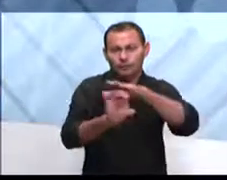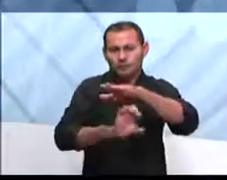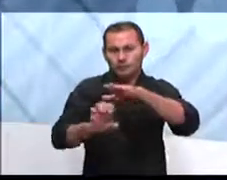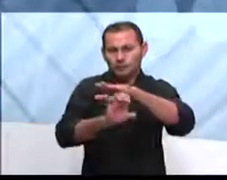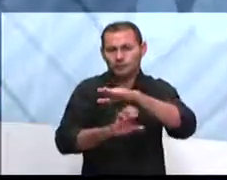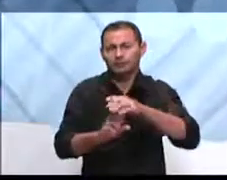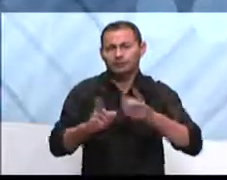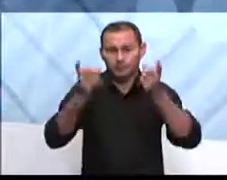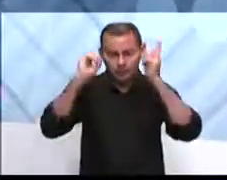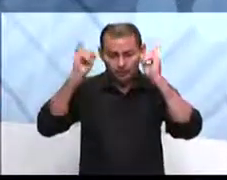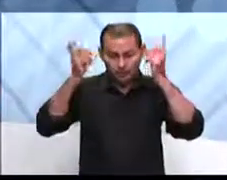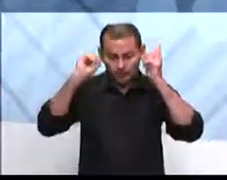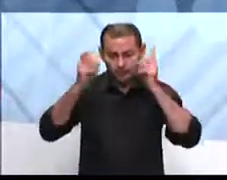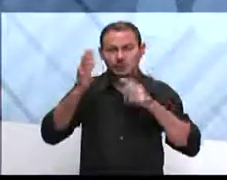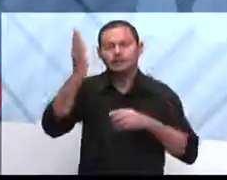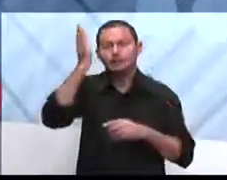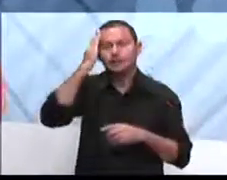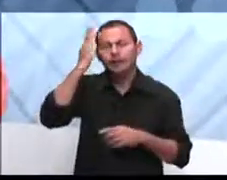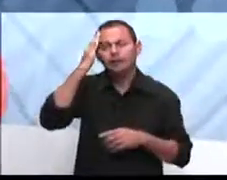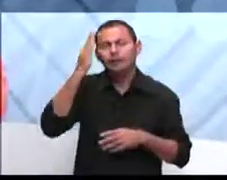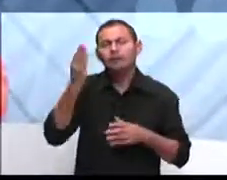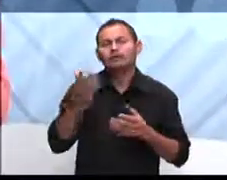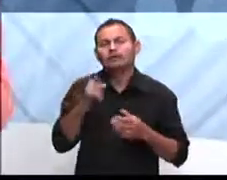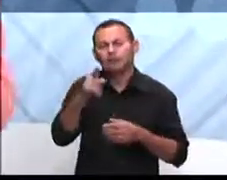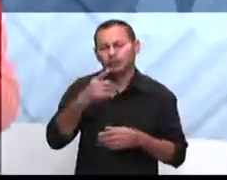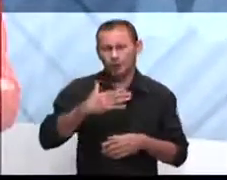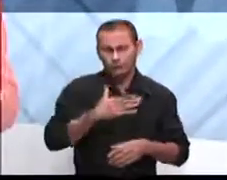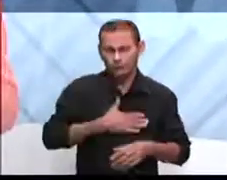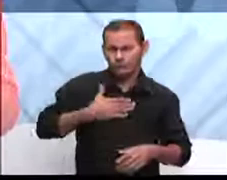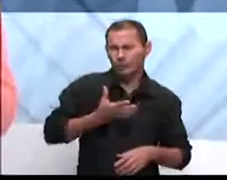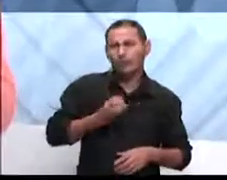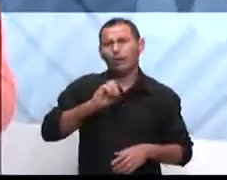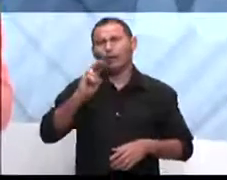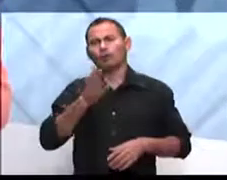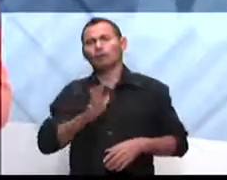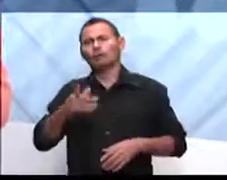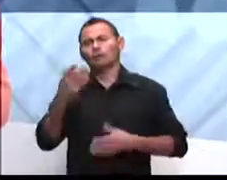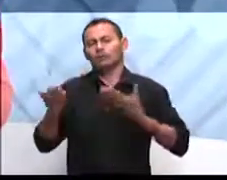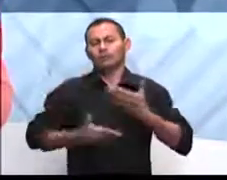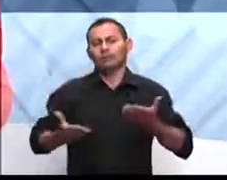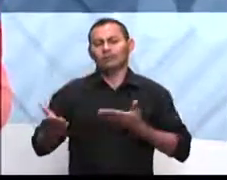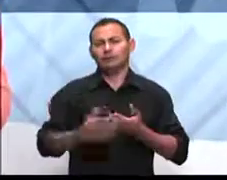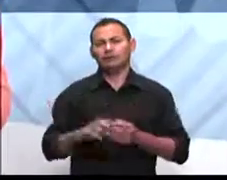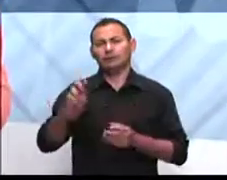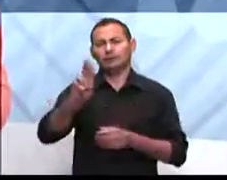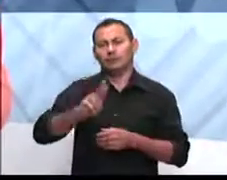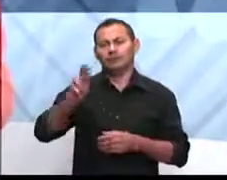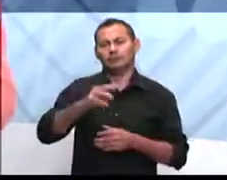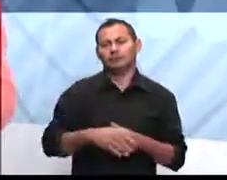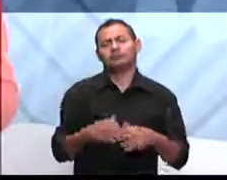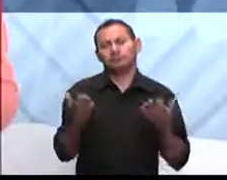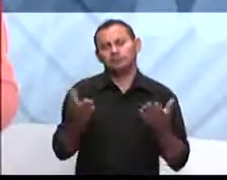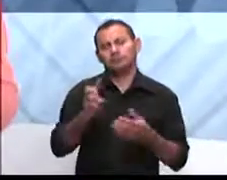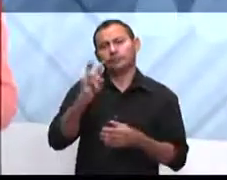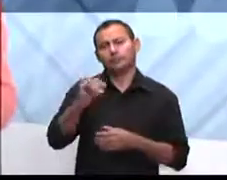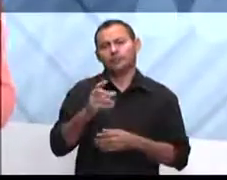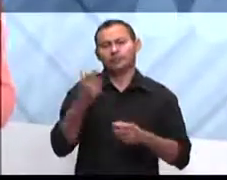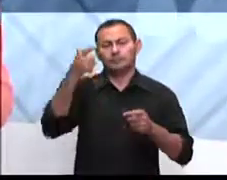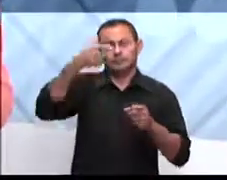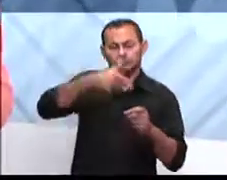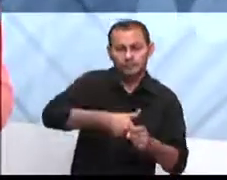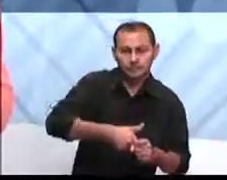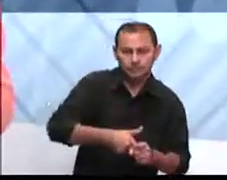estão preocupadas em saber, né, você gostou ou não dos serviços utilizados. Então, você vai